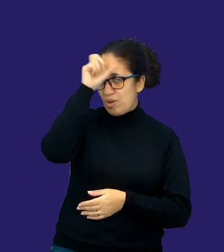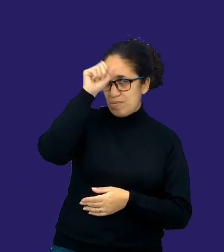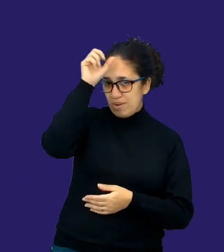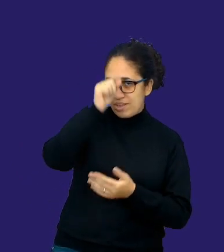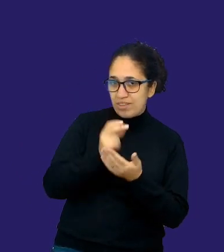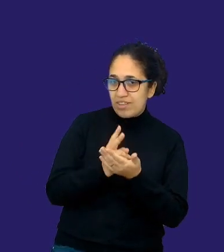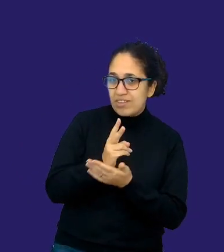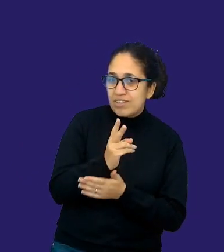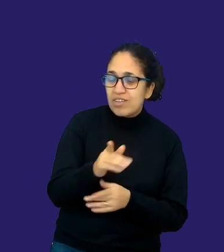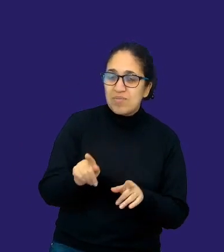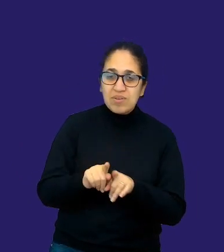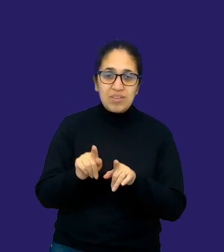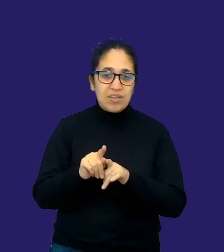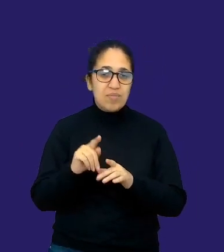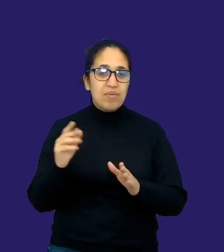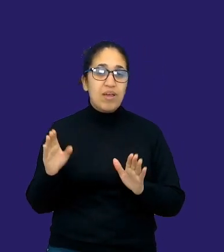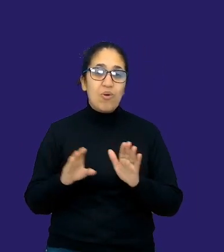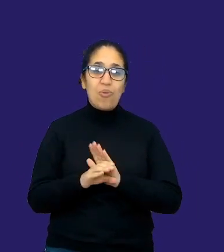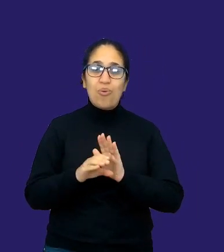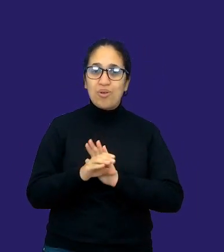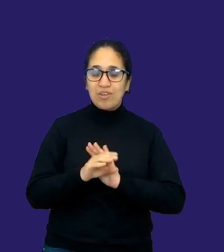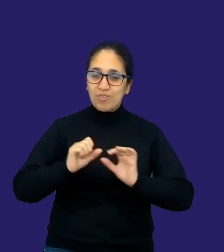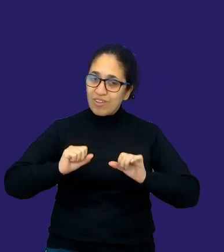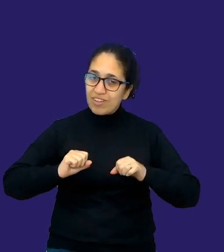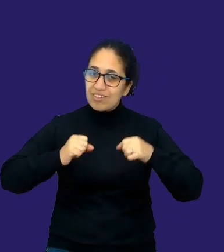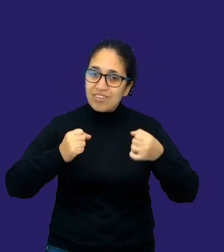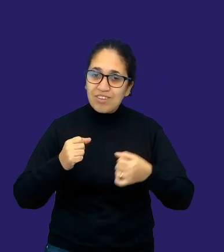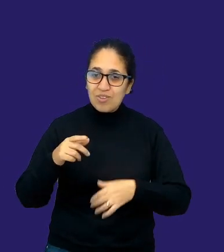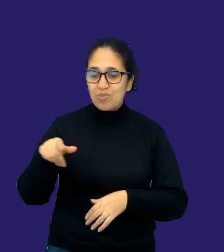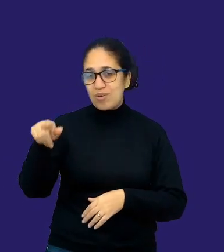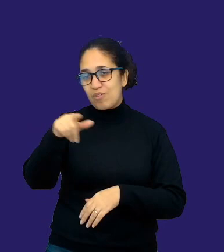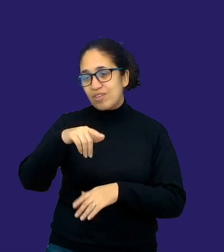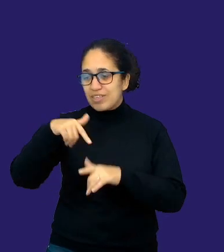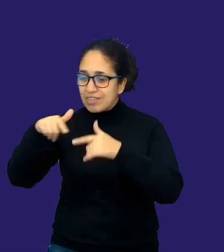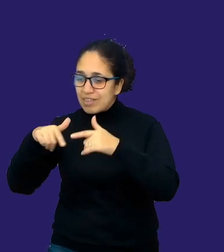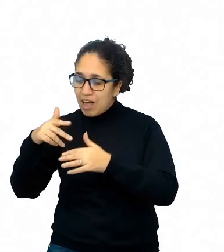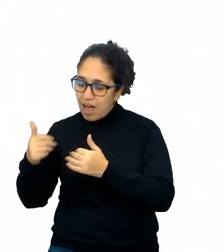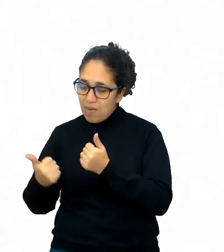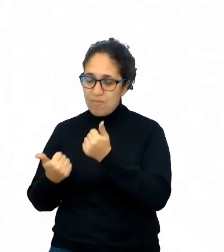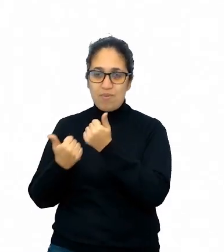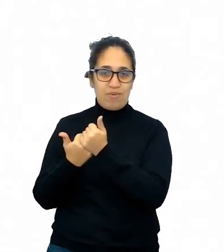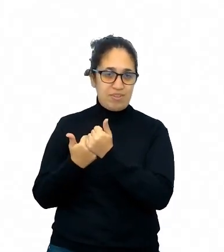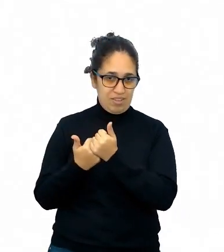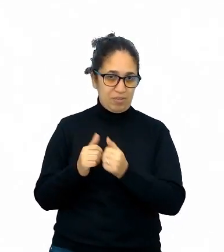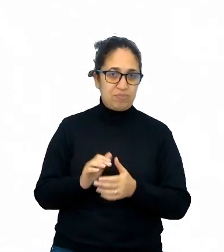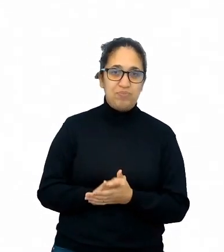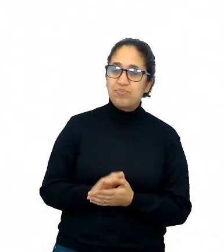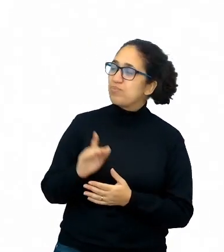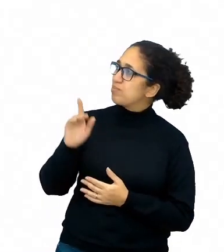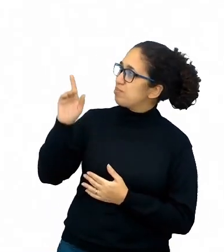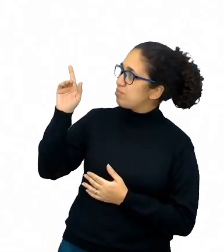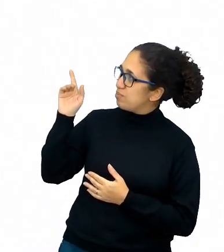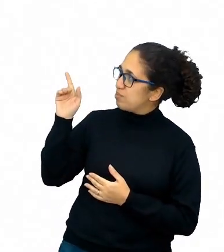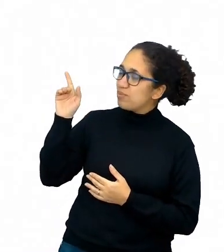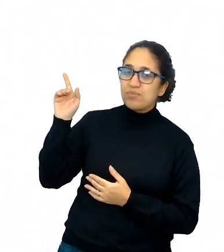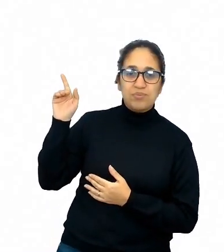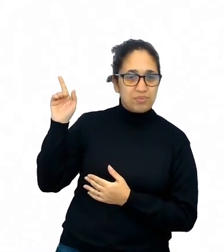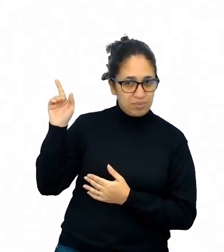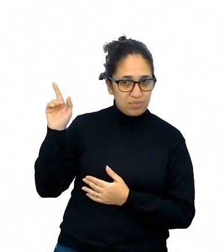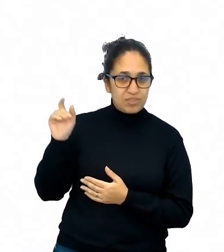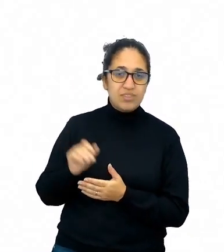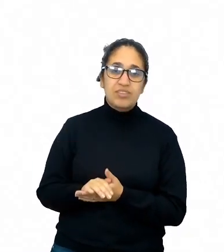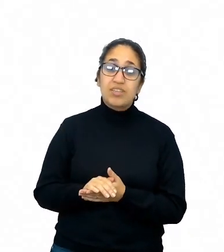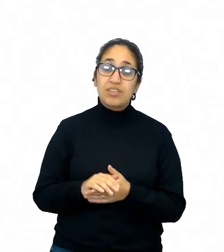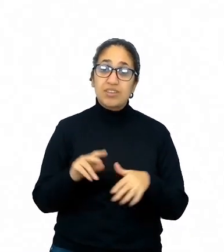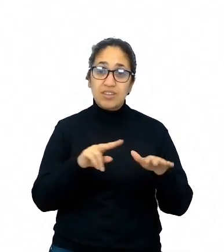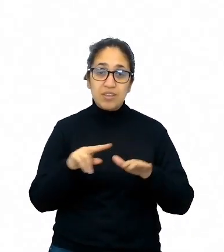o currículo em ação, como uma forma de apoiar o trabalho de vocês. Então, nós estamos na semana